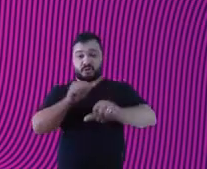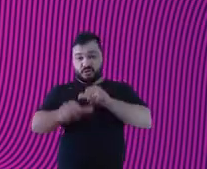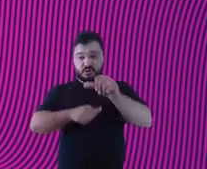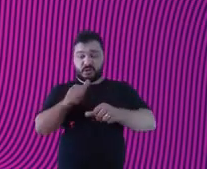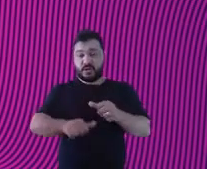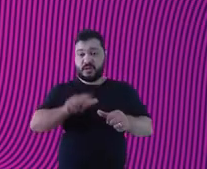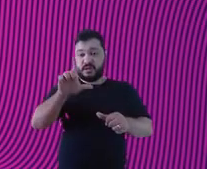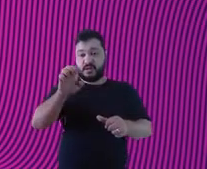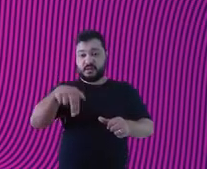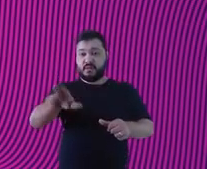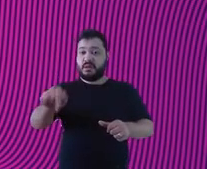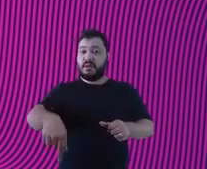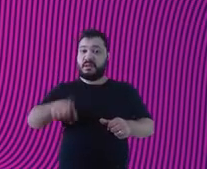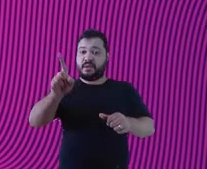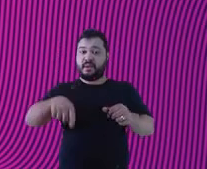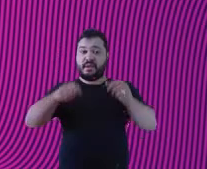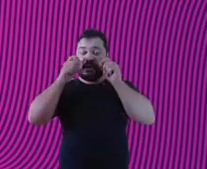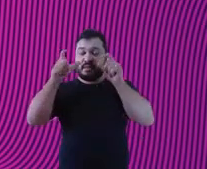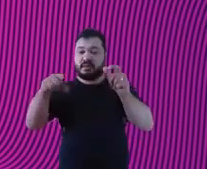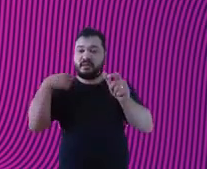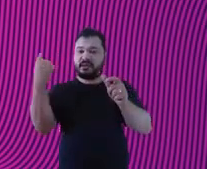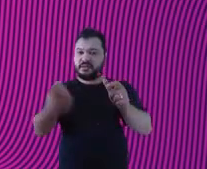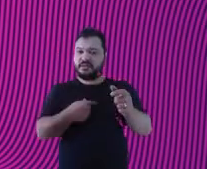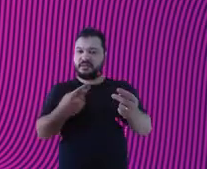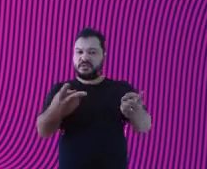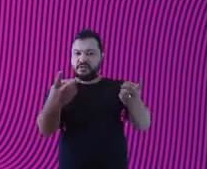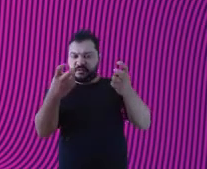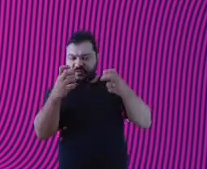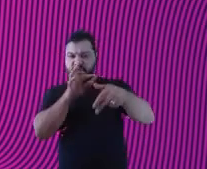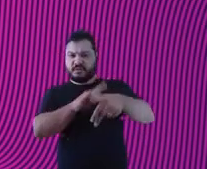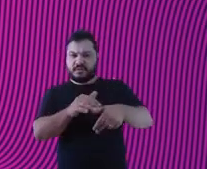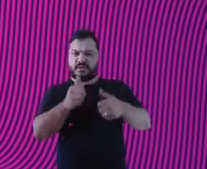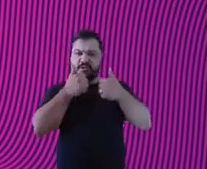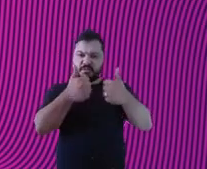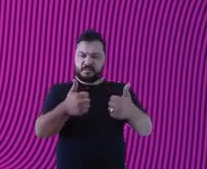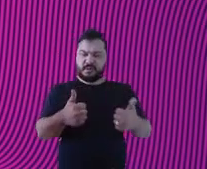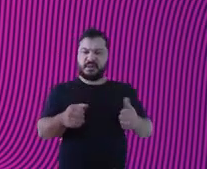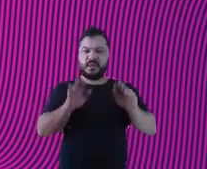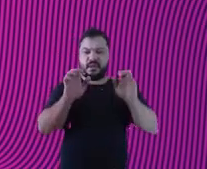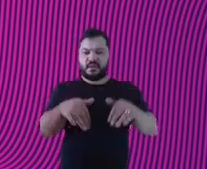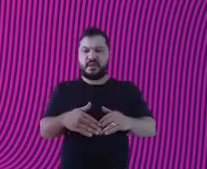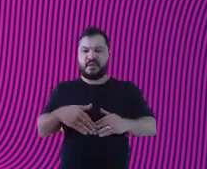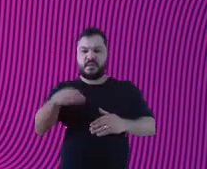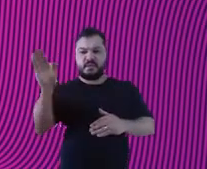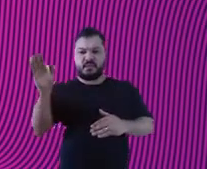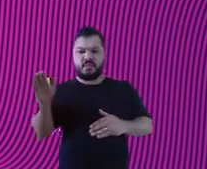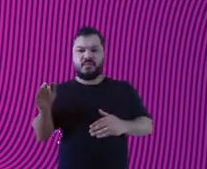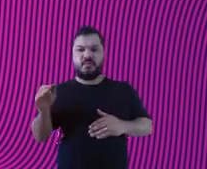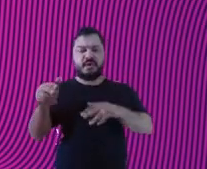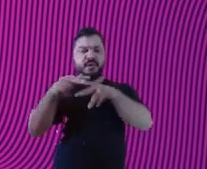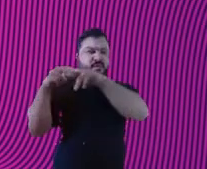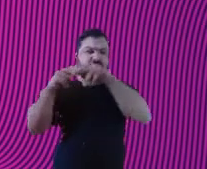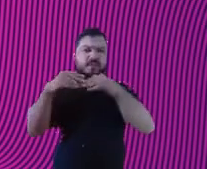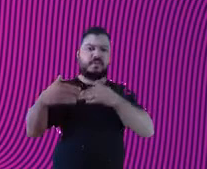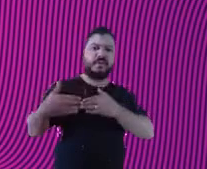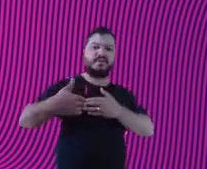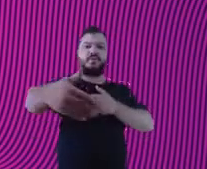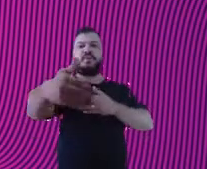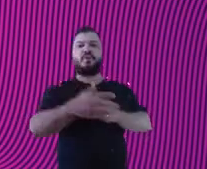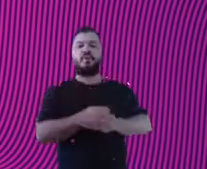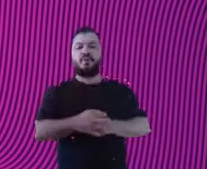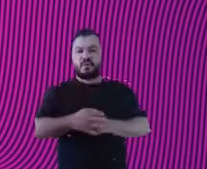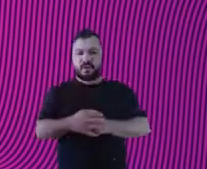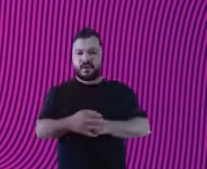bem interessante. A gente vê os doentes muito bem clinicamente e muito mais, uma remissão mais prolongada.